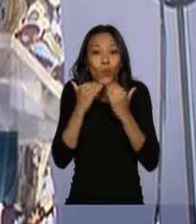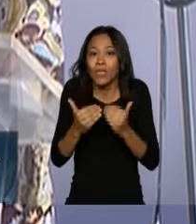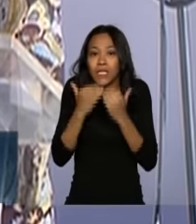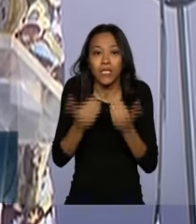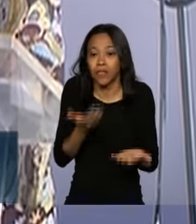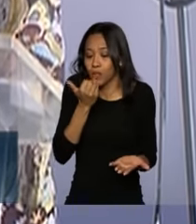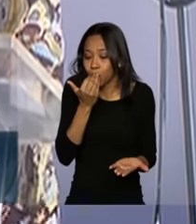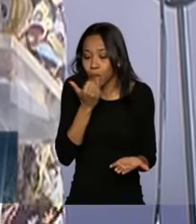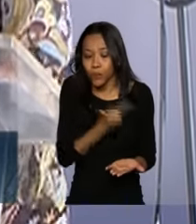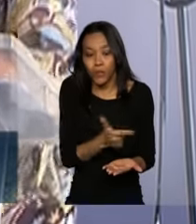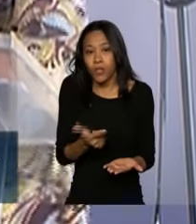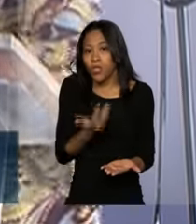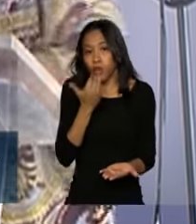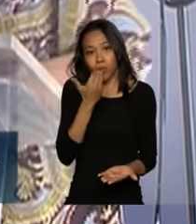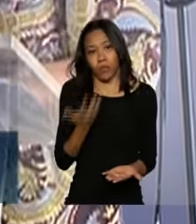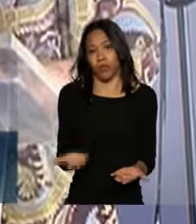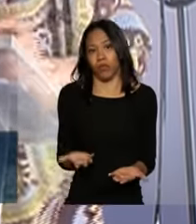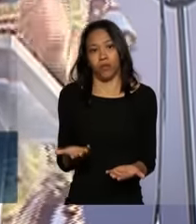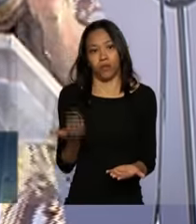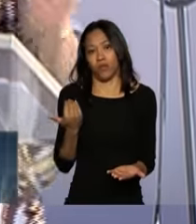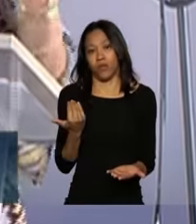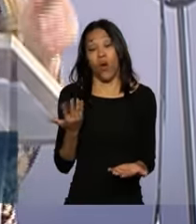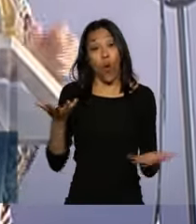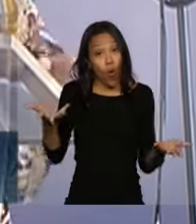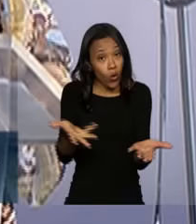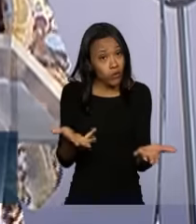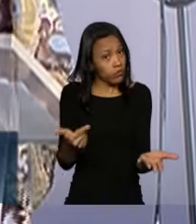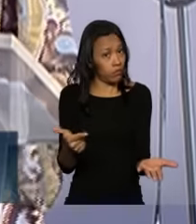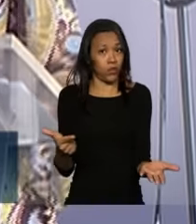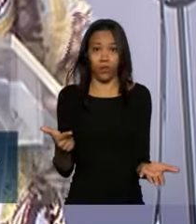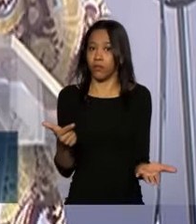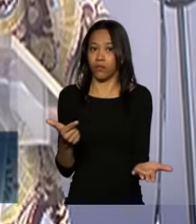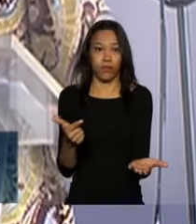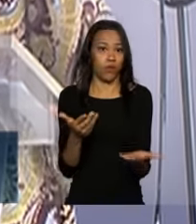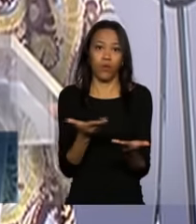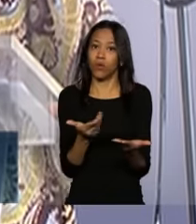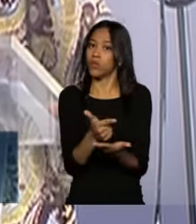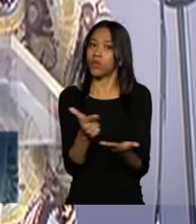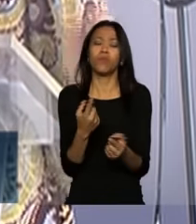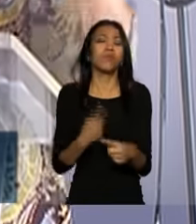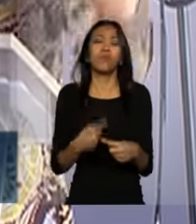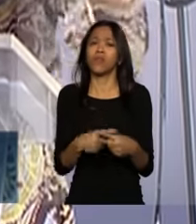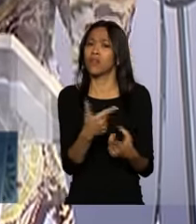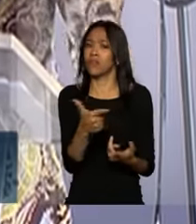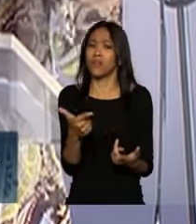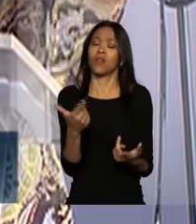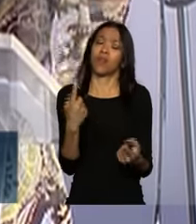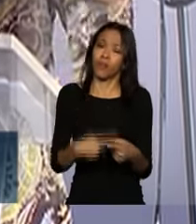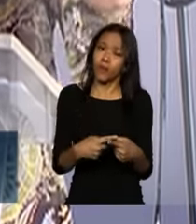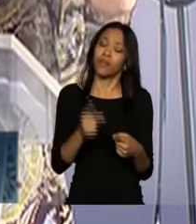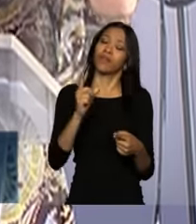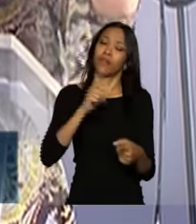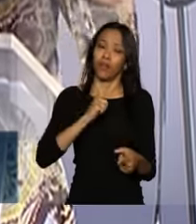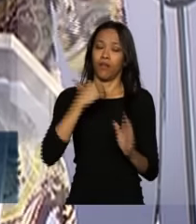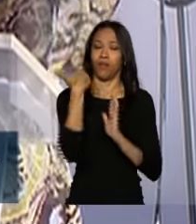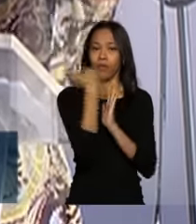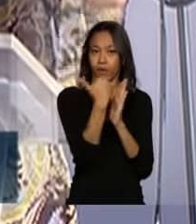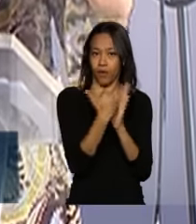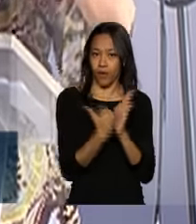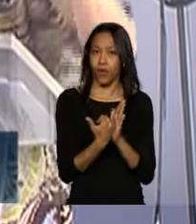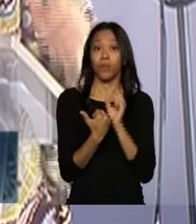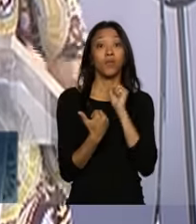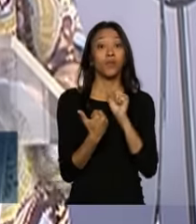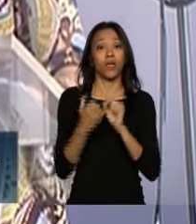passavam fome. Hoje, não tem isso. Por que que não tem? Porque tem o programa